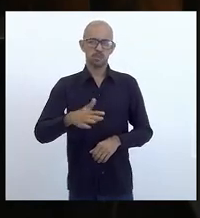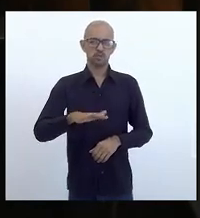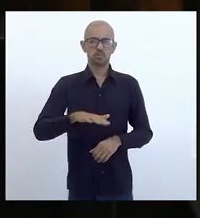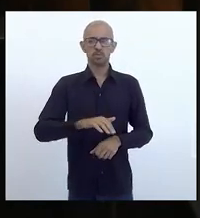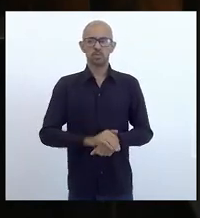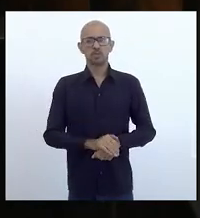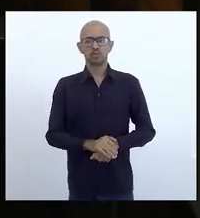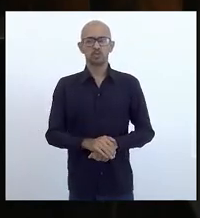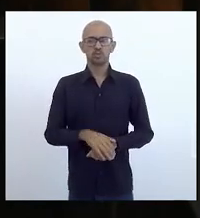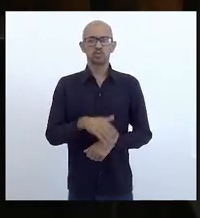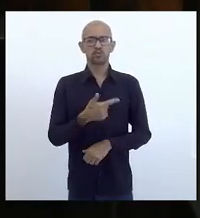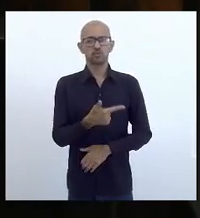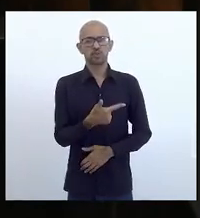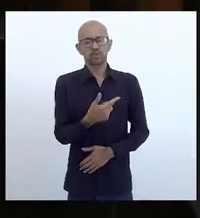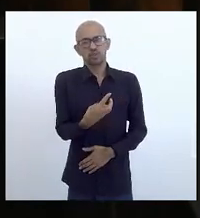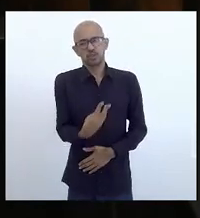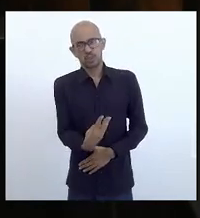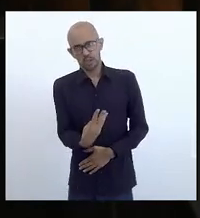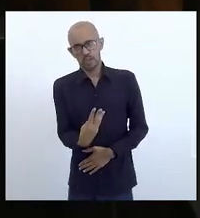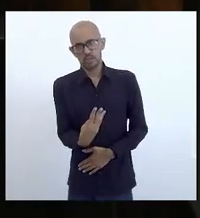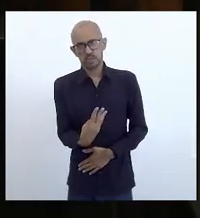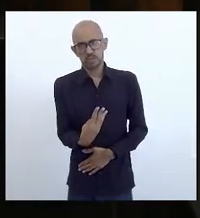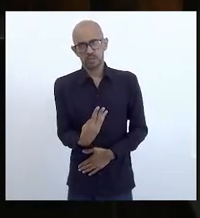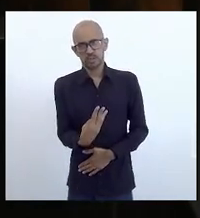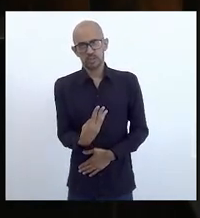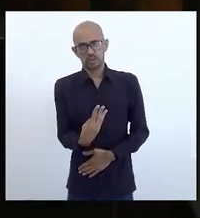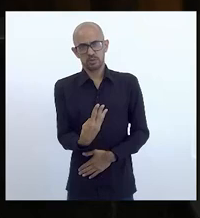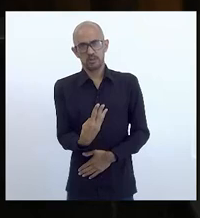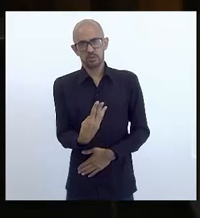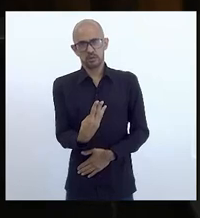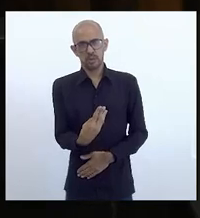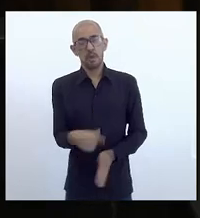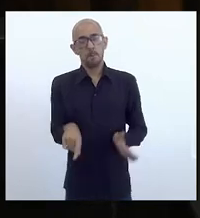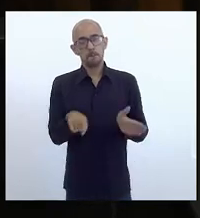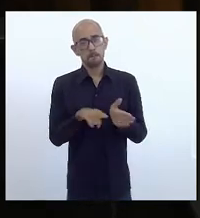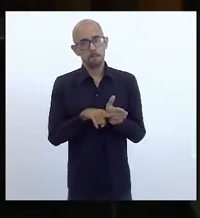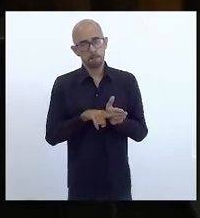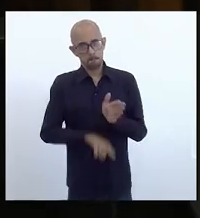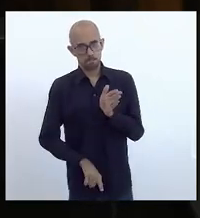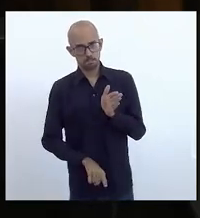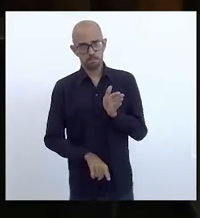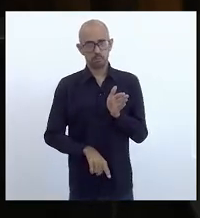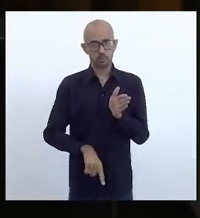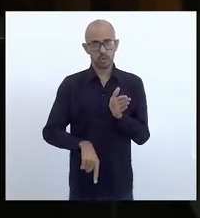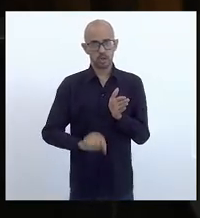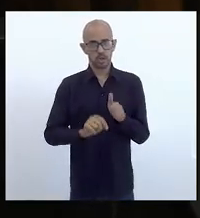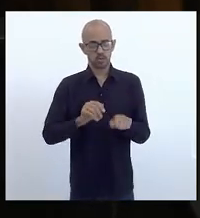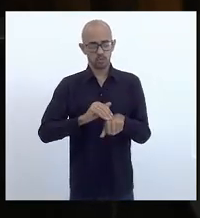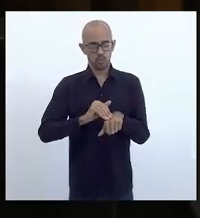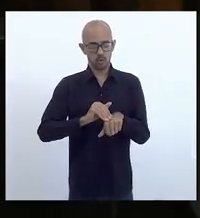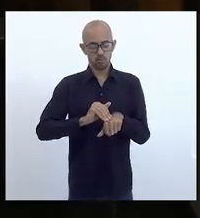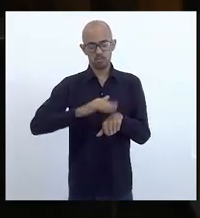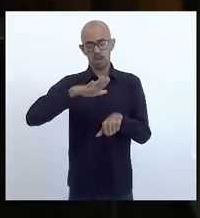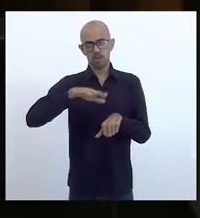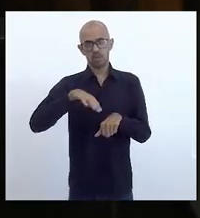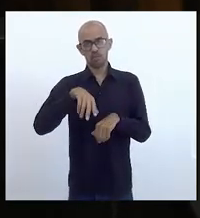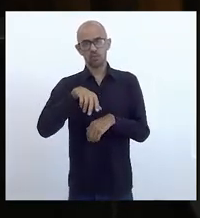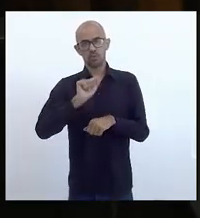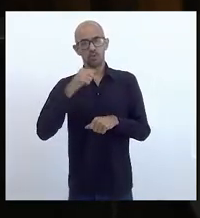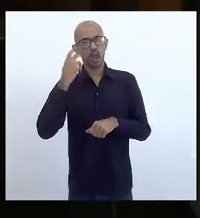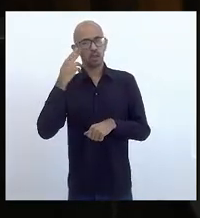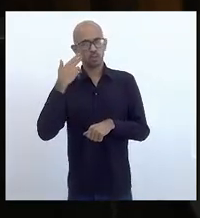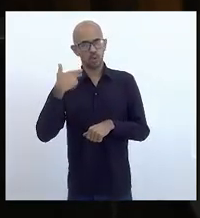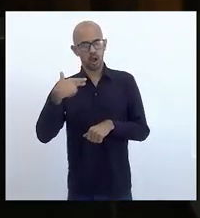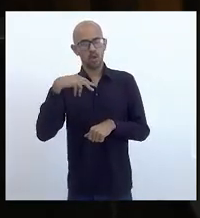aproximadamente 23, subtraído o crescimento vegetativo,